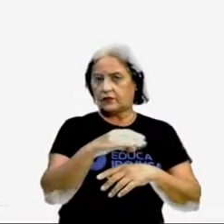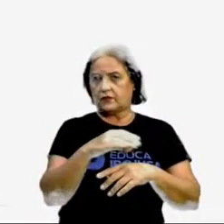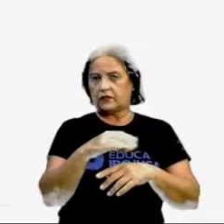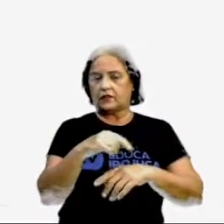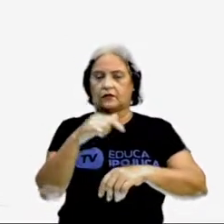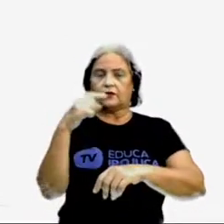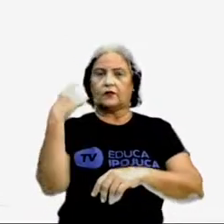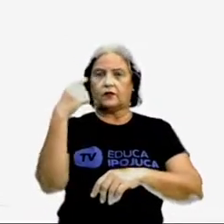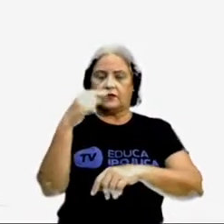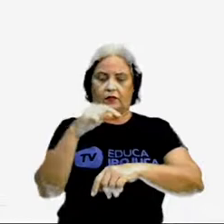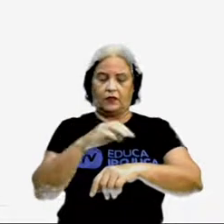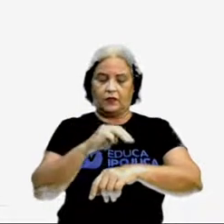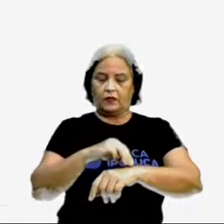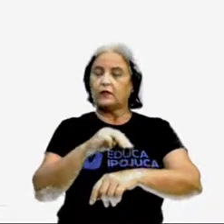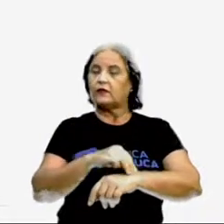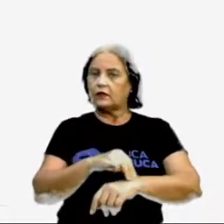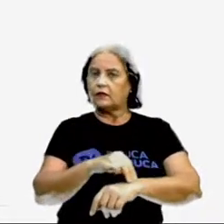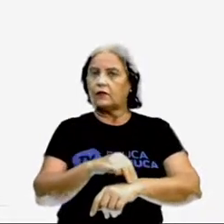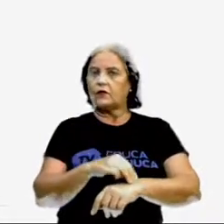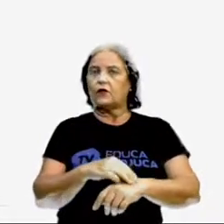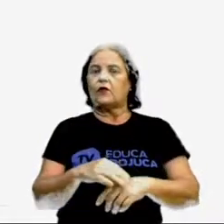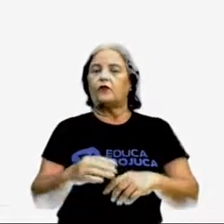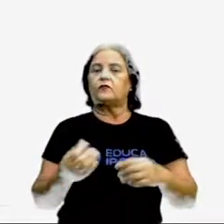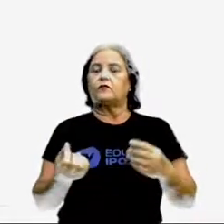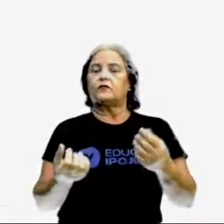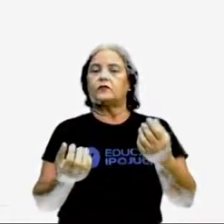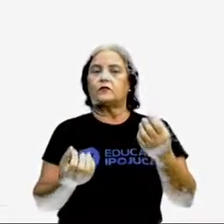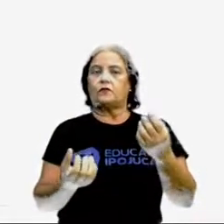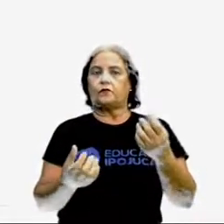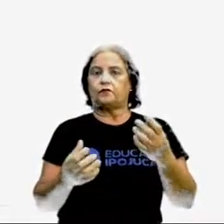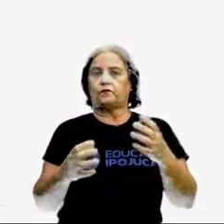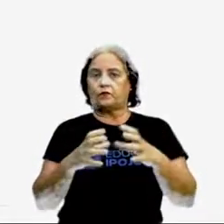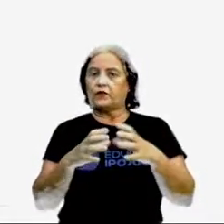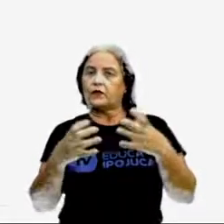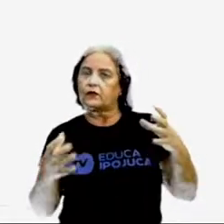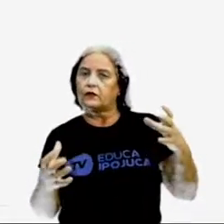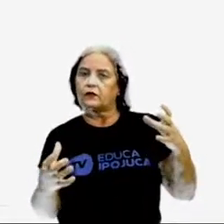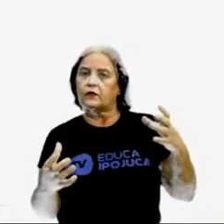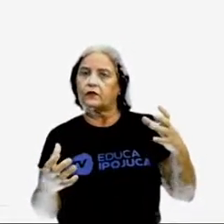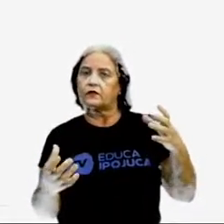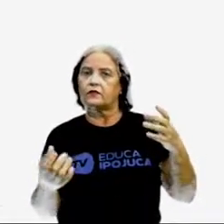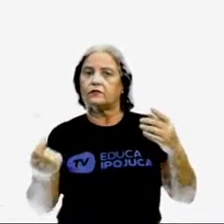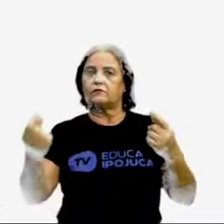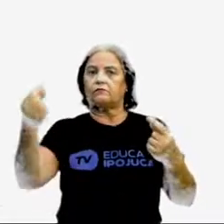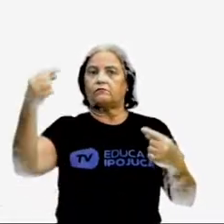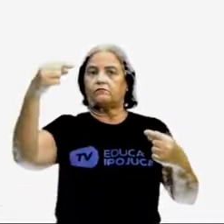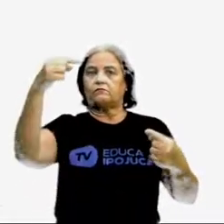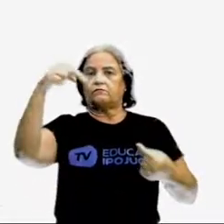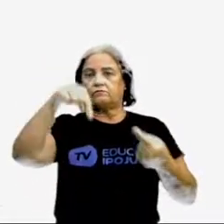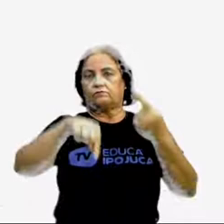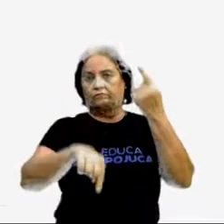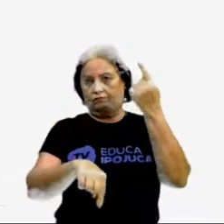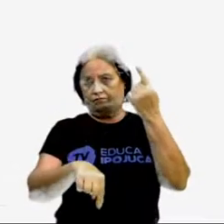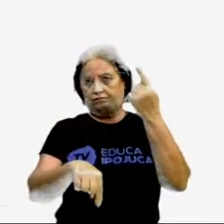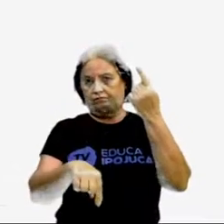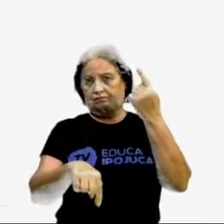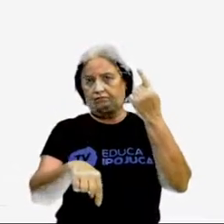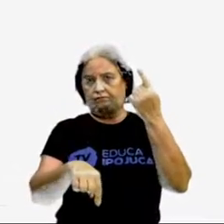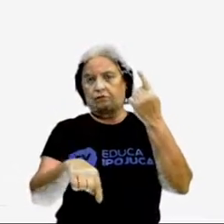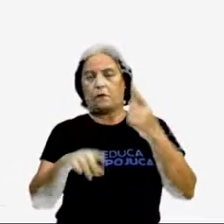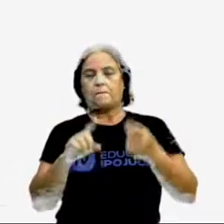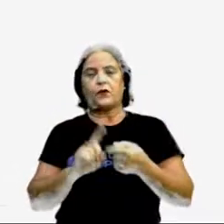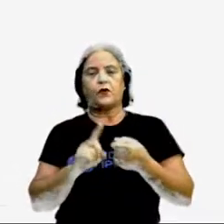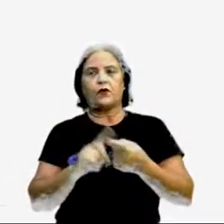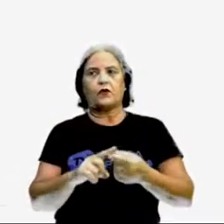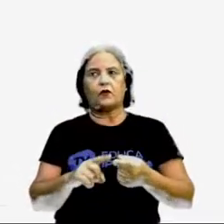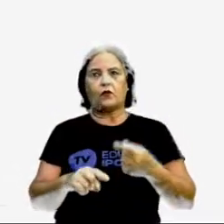são grandezas inversamente proporcionais. Por quê? À medida que uma grandeza aumenta,